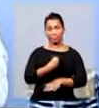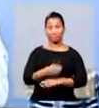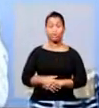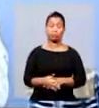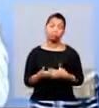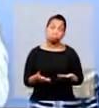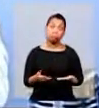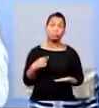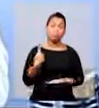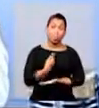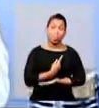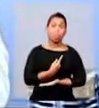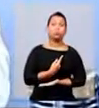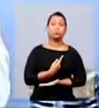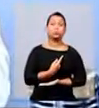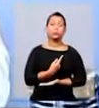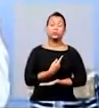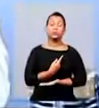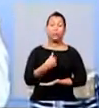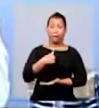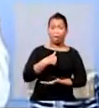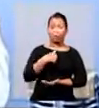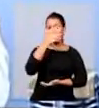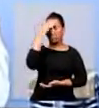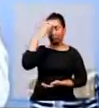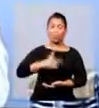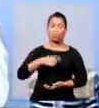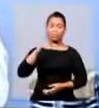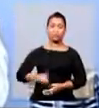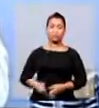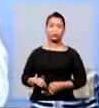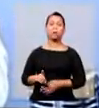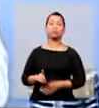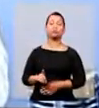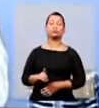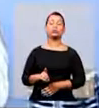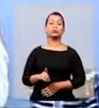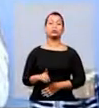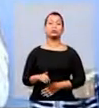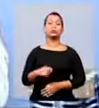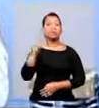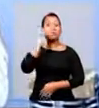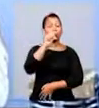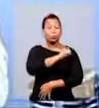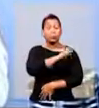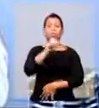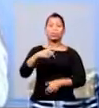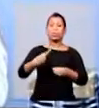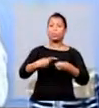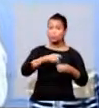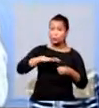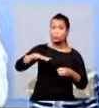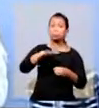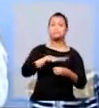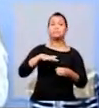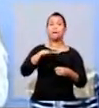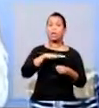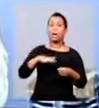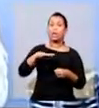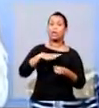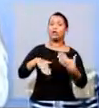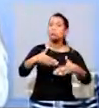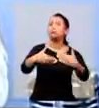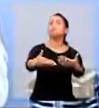deficiência, né, Rio Preto é uma cidade até à frente de muitas outras cidades, né? A gente tem várias entidades